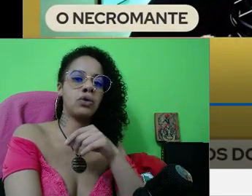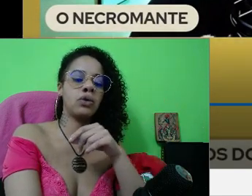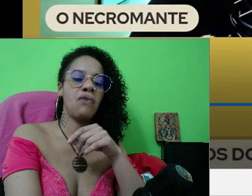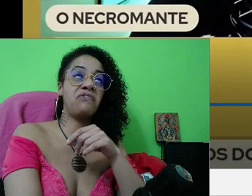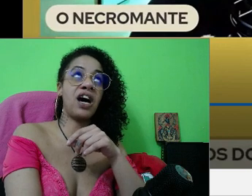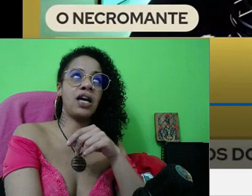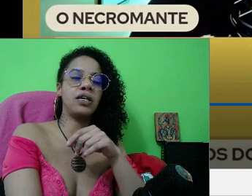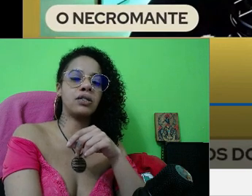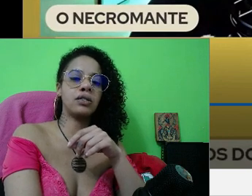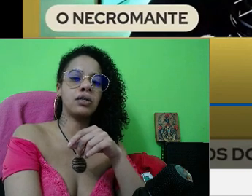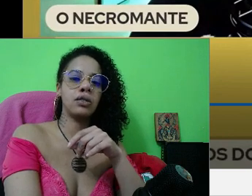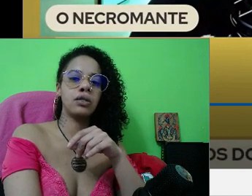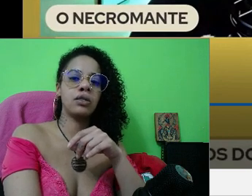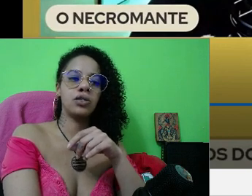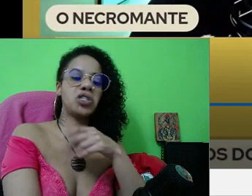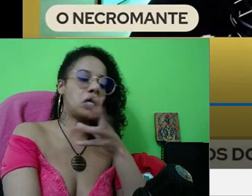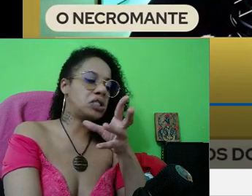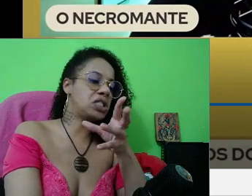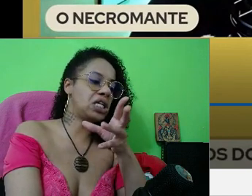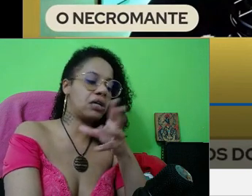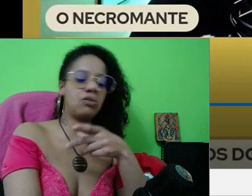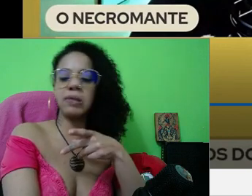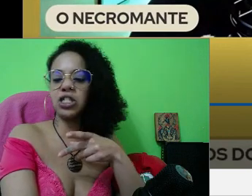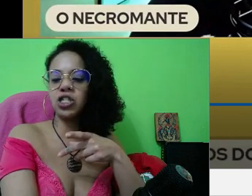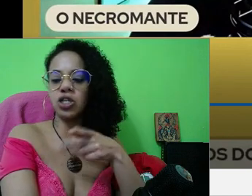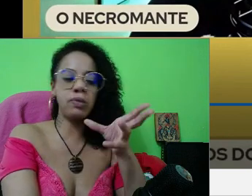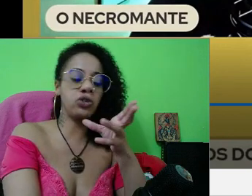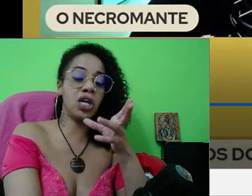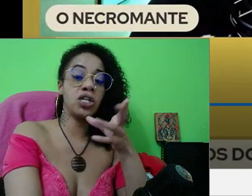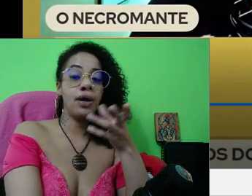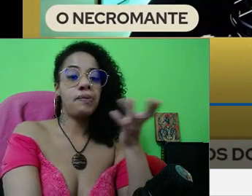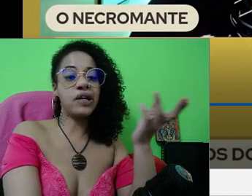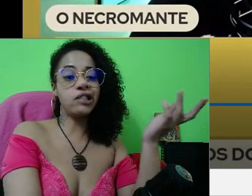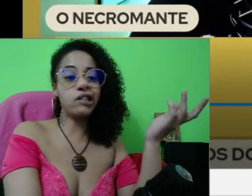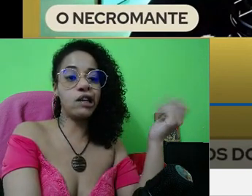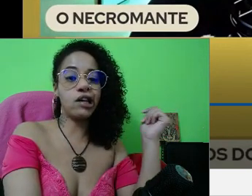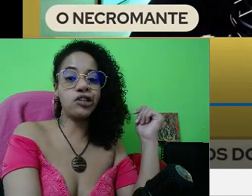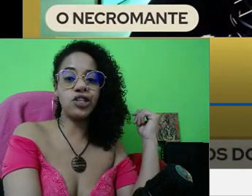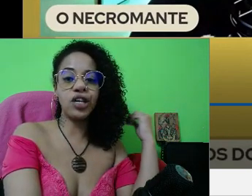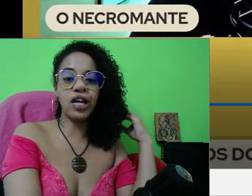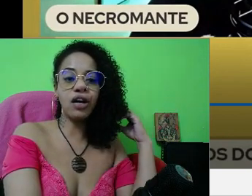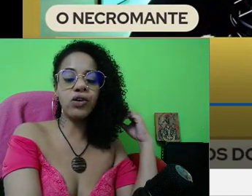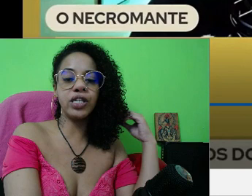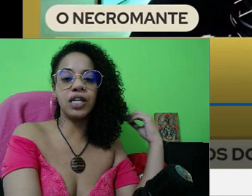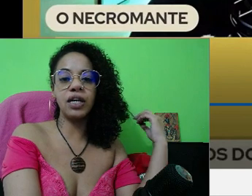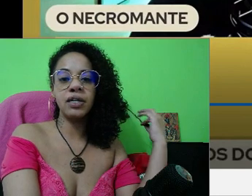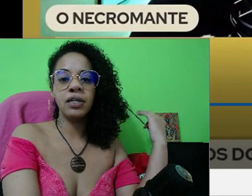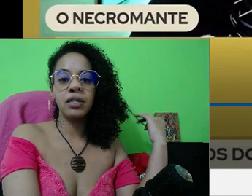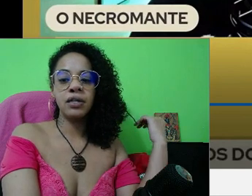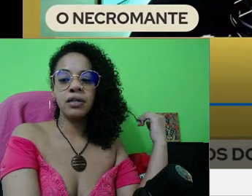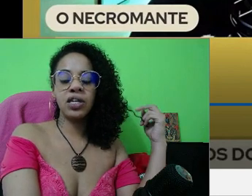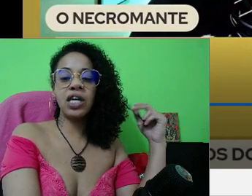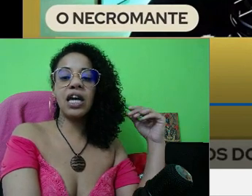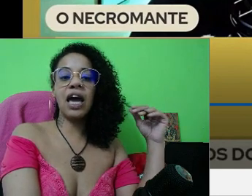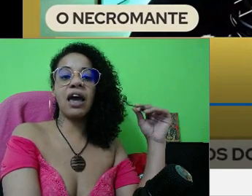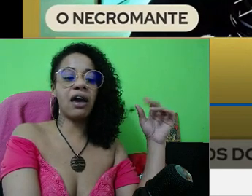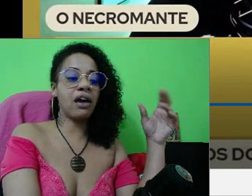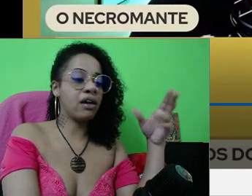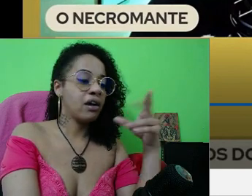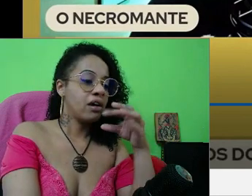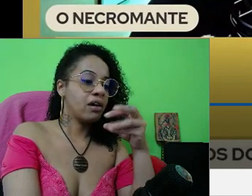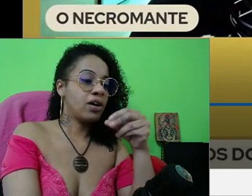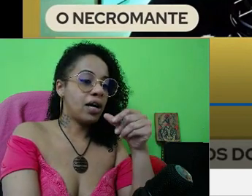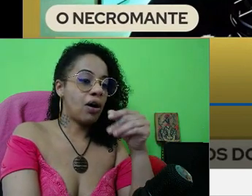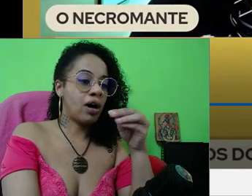sobre isso várias sozinho com mais gente comendo gente mas assim né gente Aquela coisa né que que